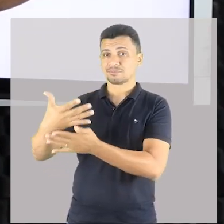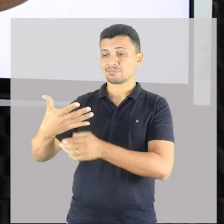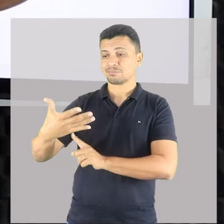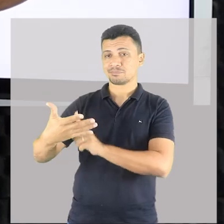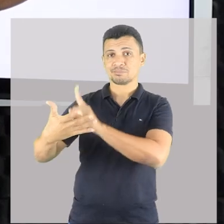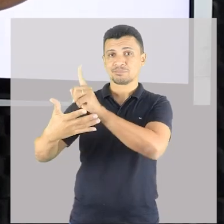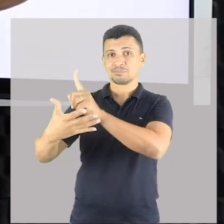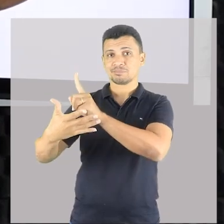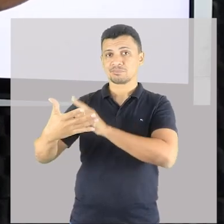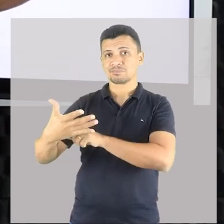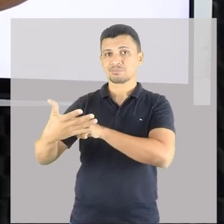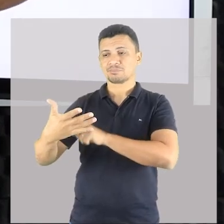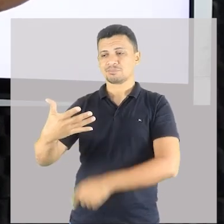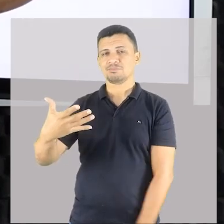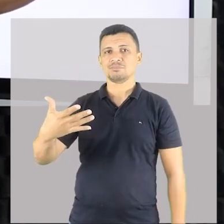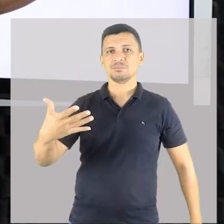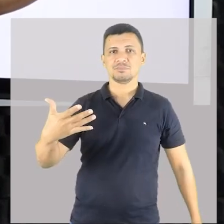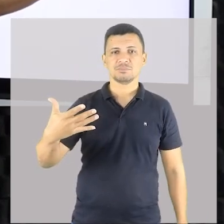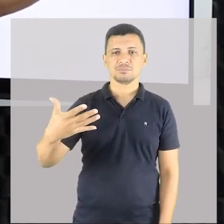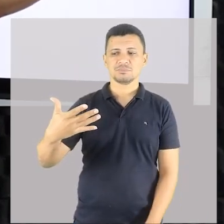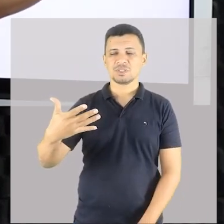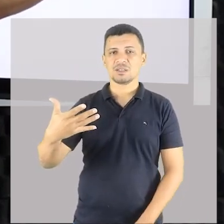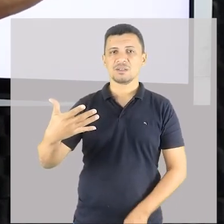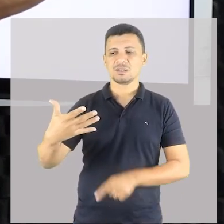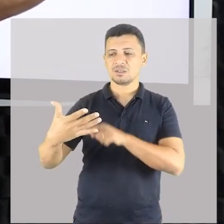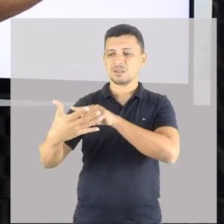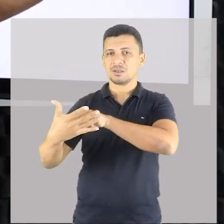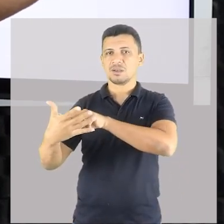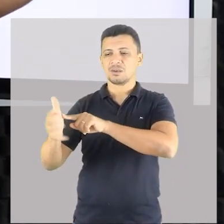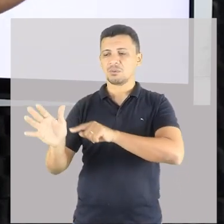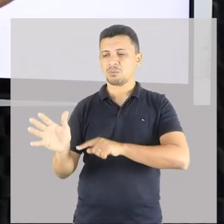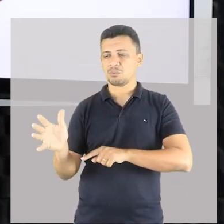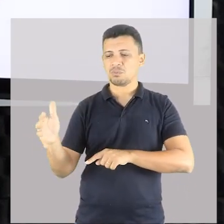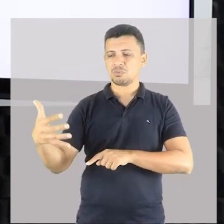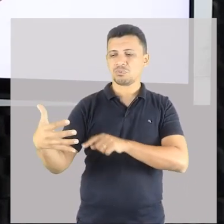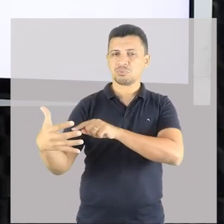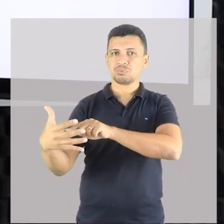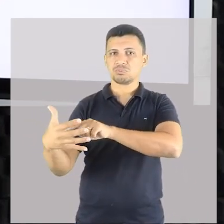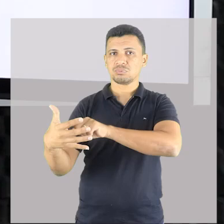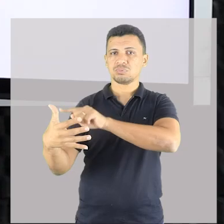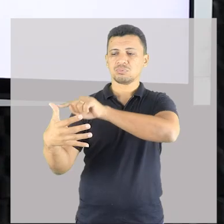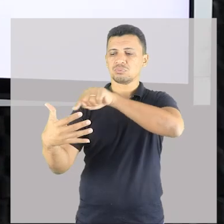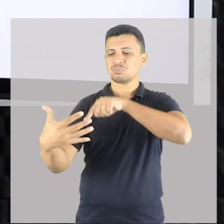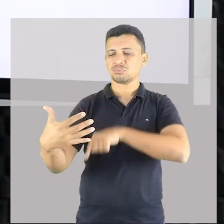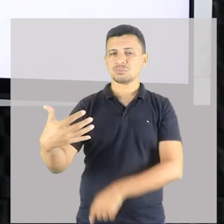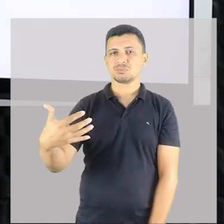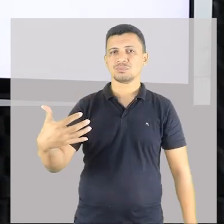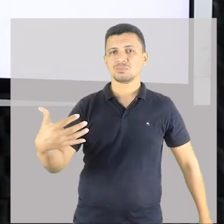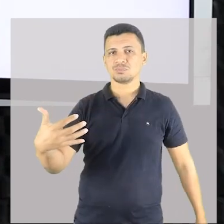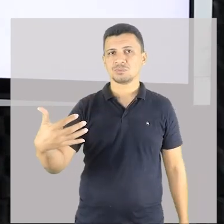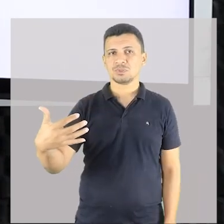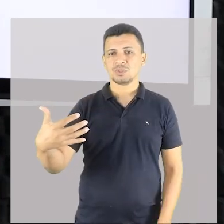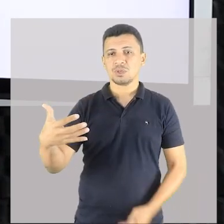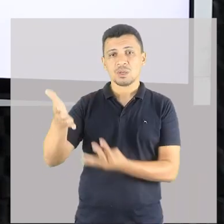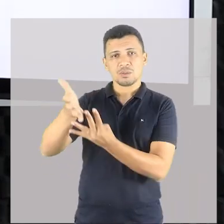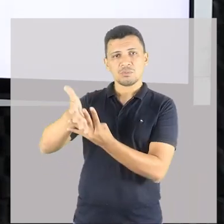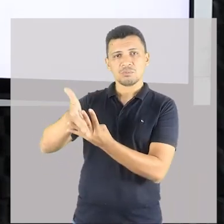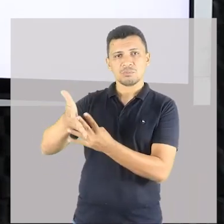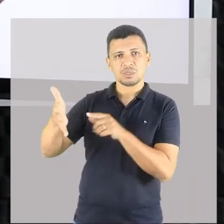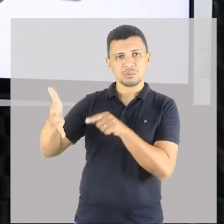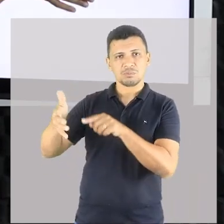corrente, ó, a mão vai passar por fora e sair no meio da